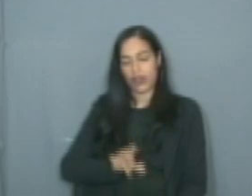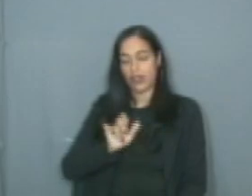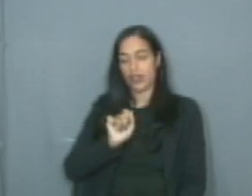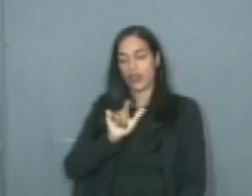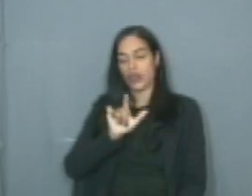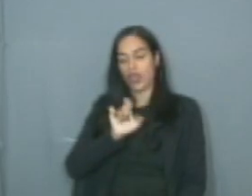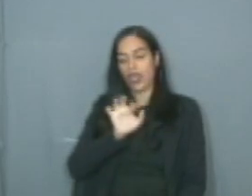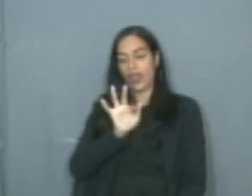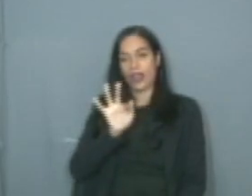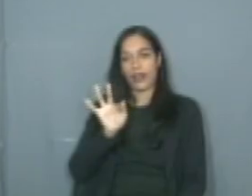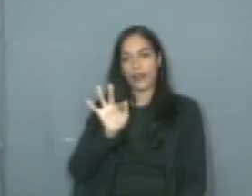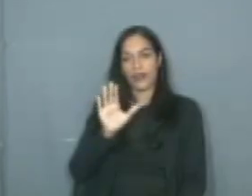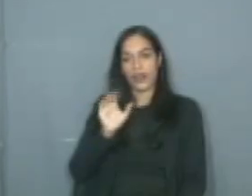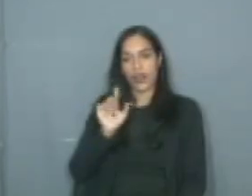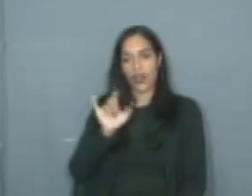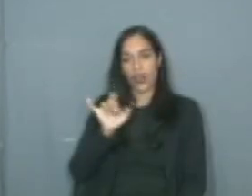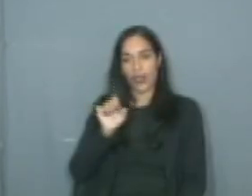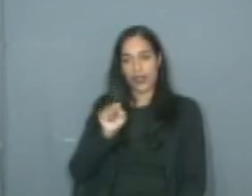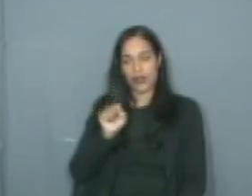Collins.